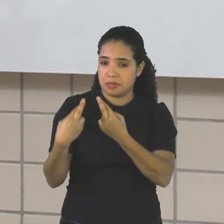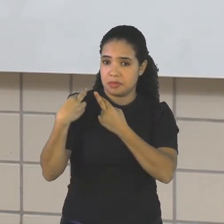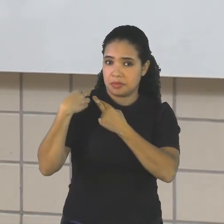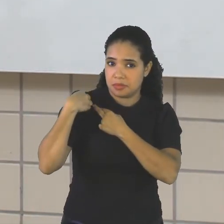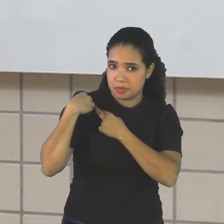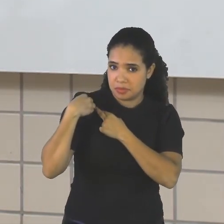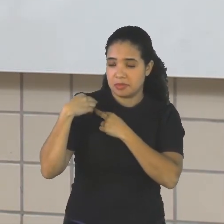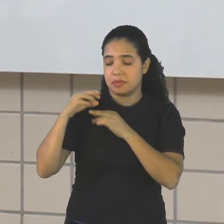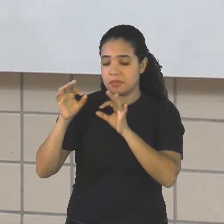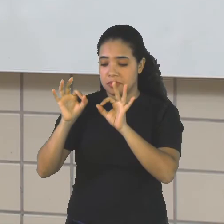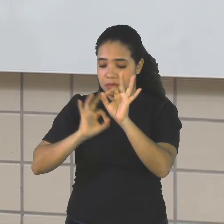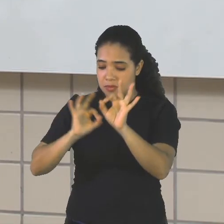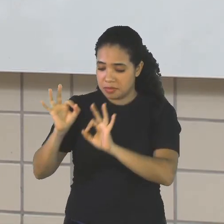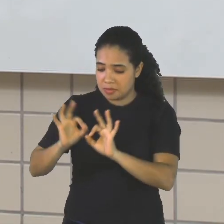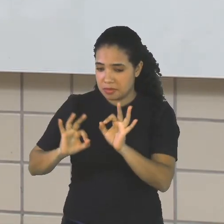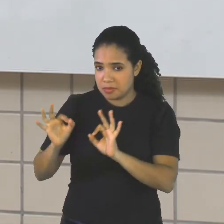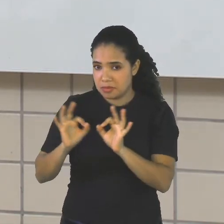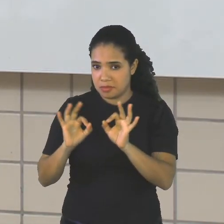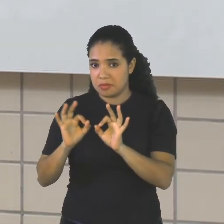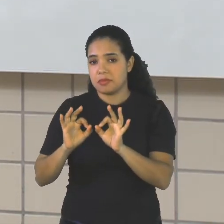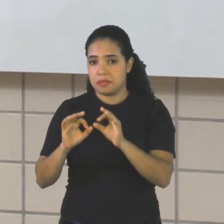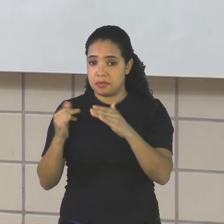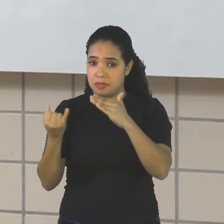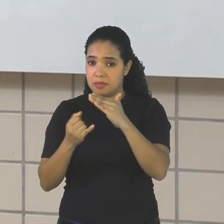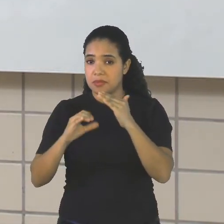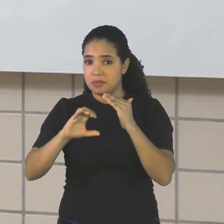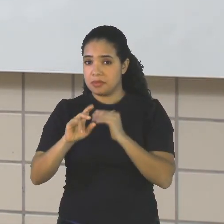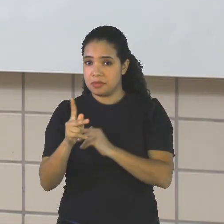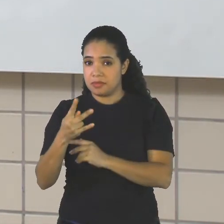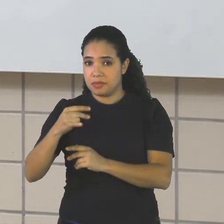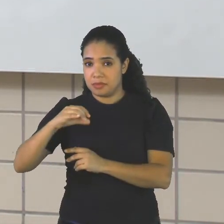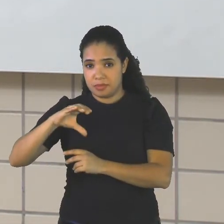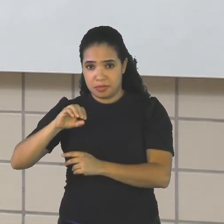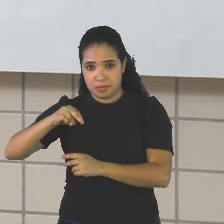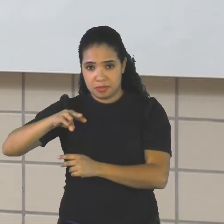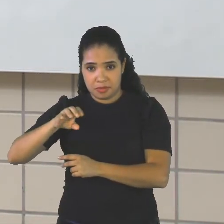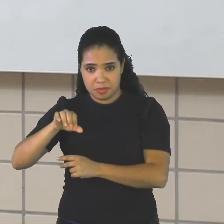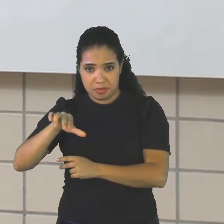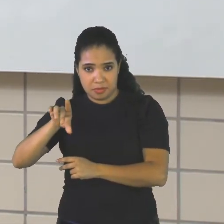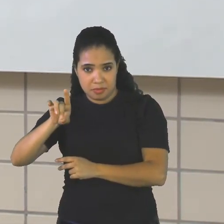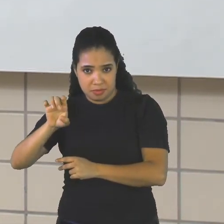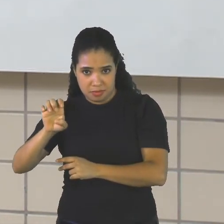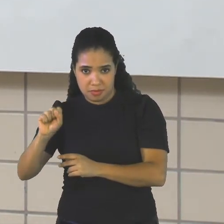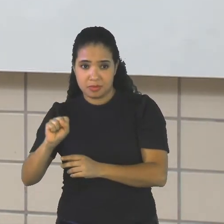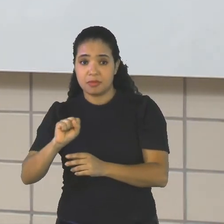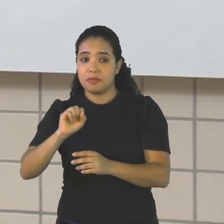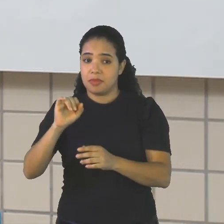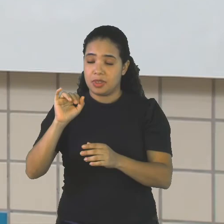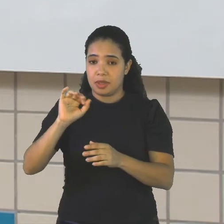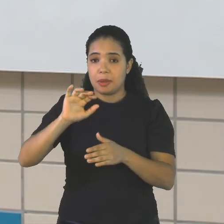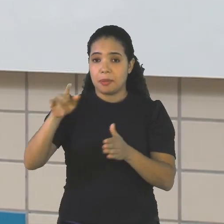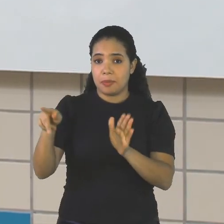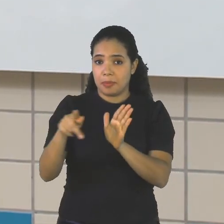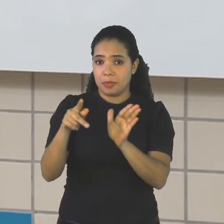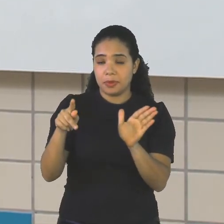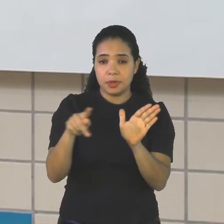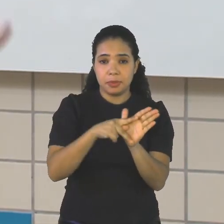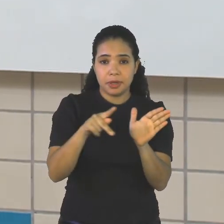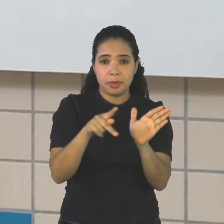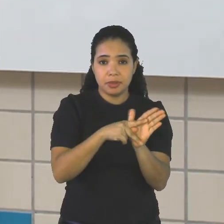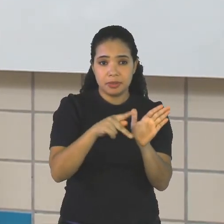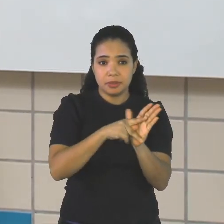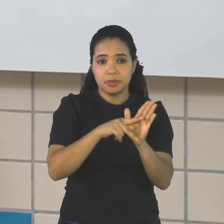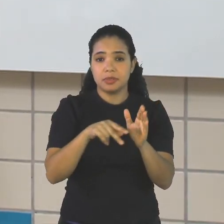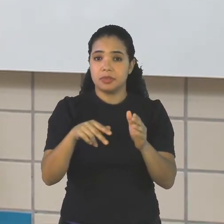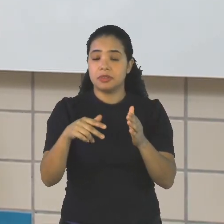as unidades de conservações. A gente viu um pouquinho sobre a função do IBAMA, né, que é fiscalizar ali as